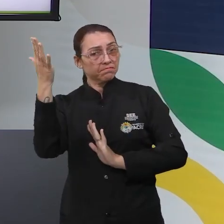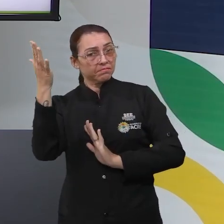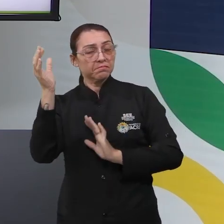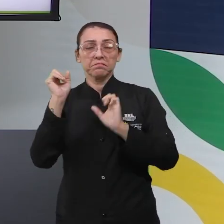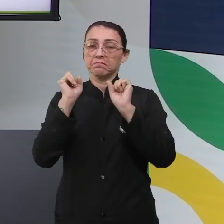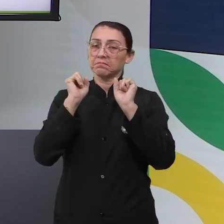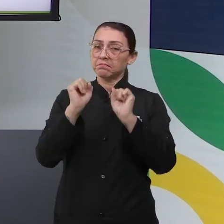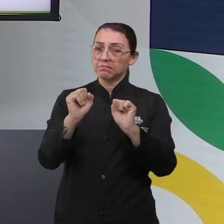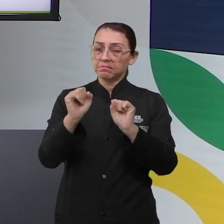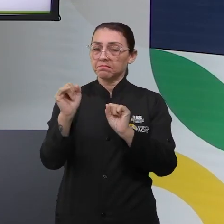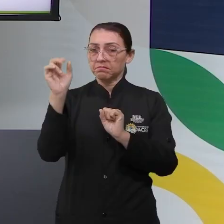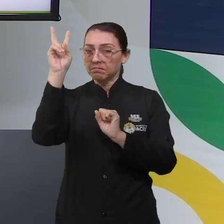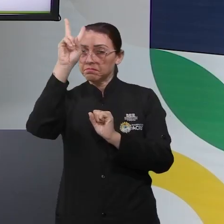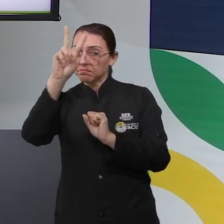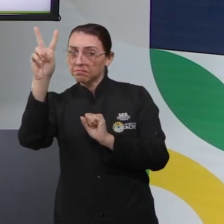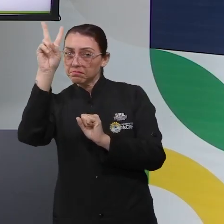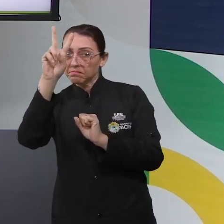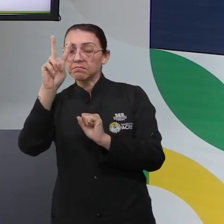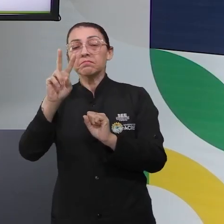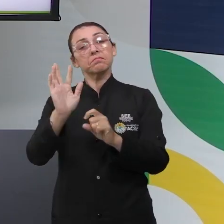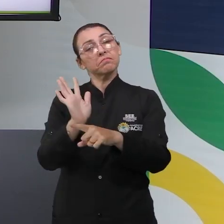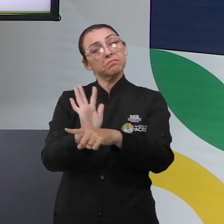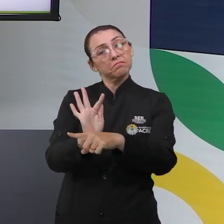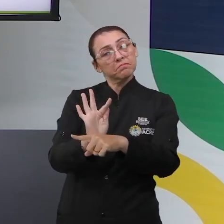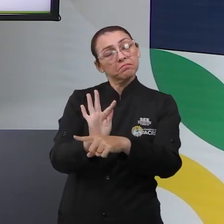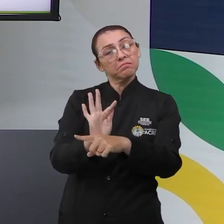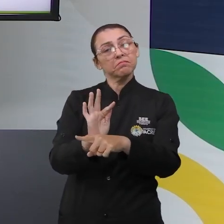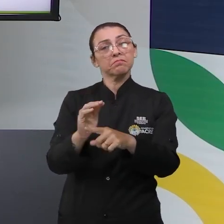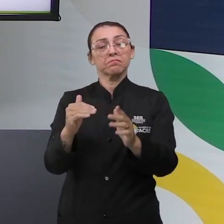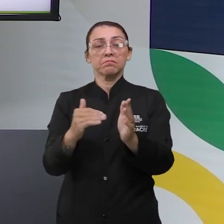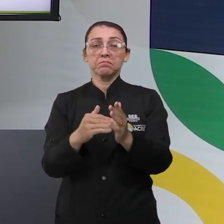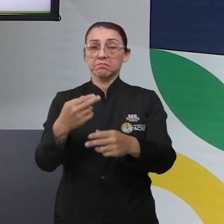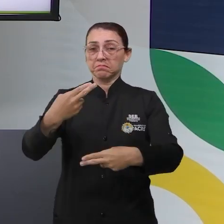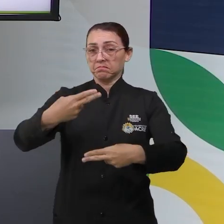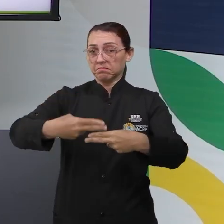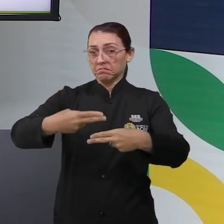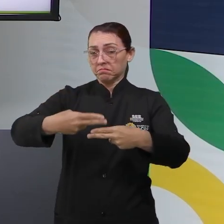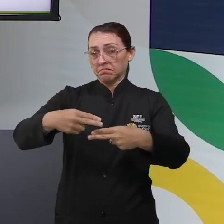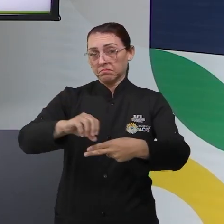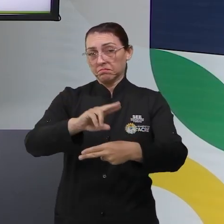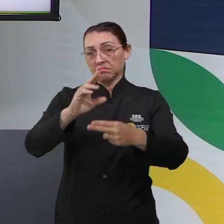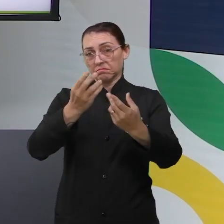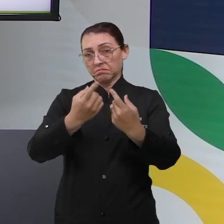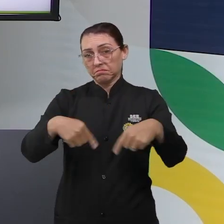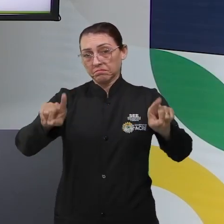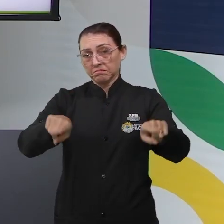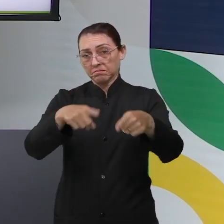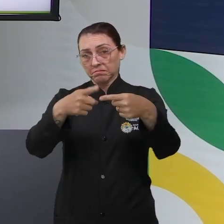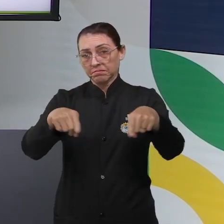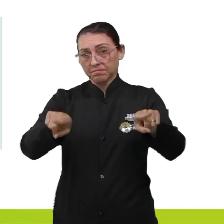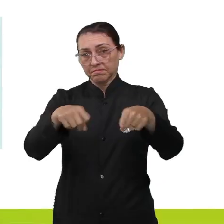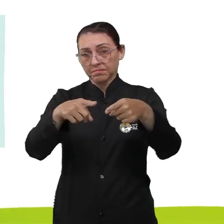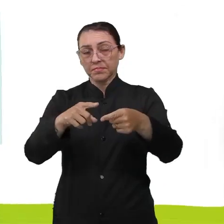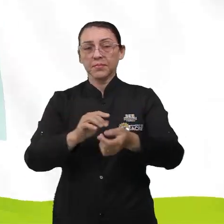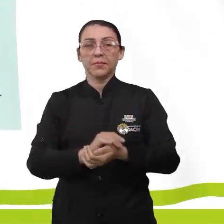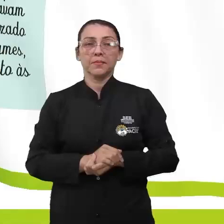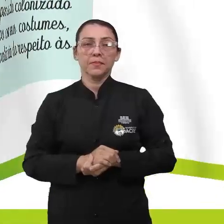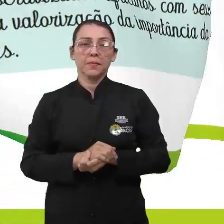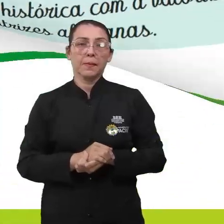Isso pode ser um dado histórico, pode ser um filme, pode ser até mesmo uma novela ou uma música.